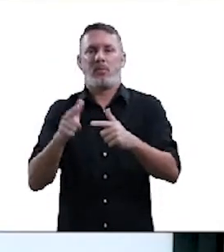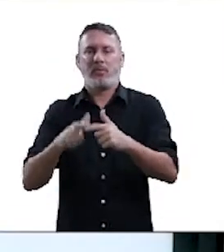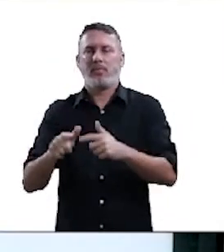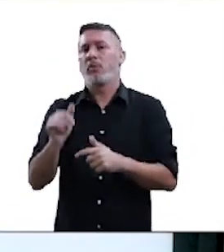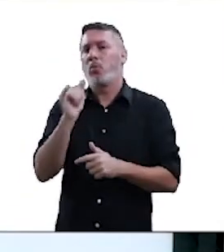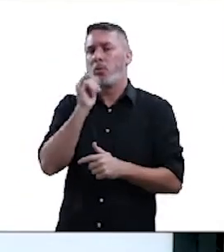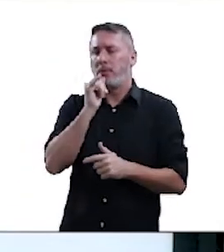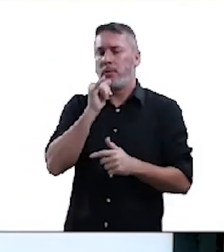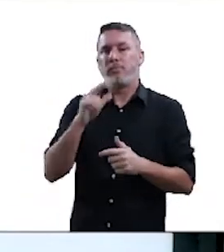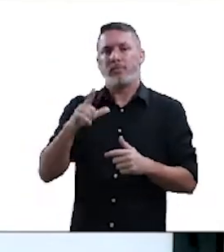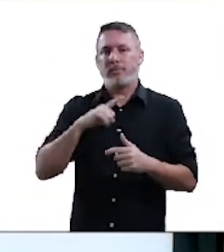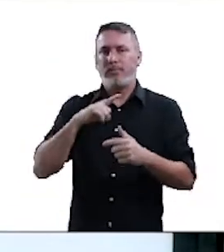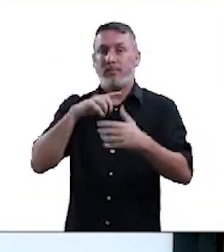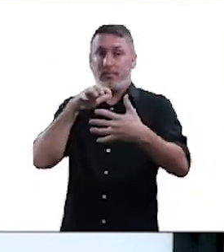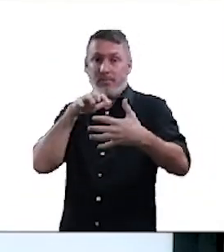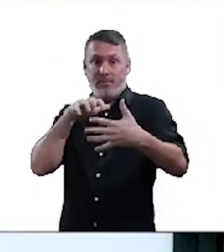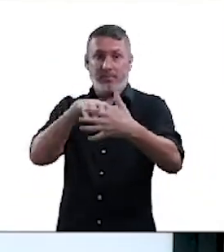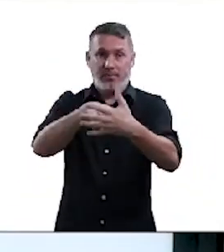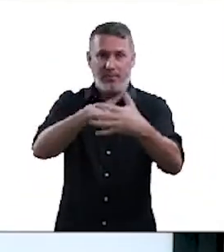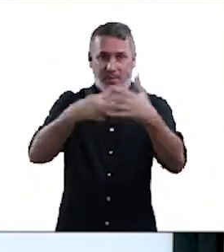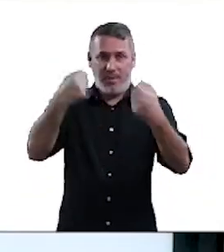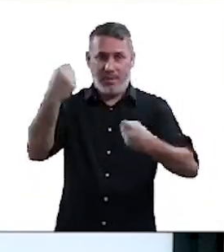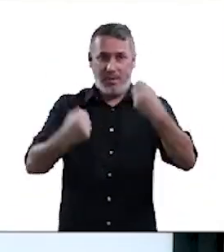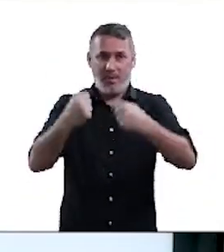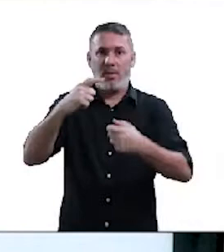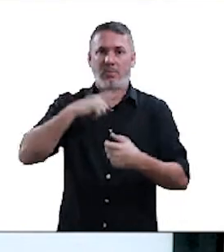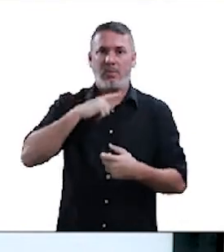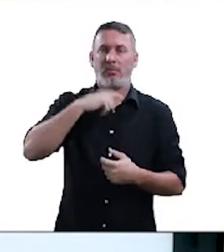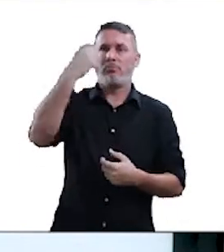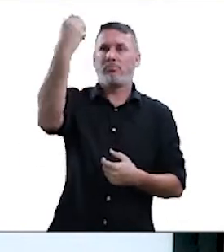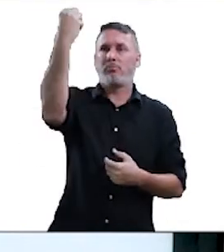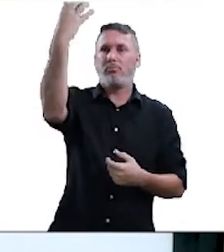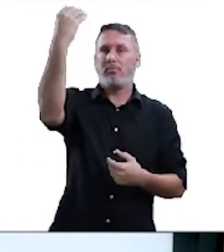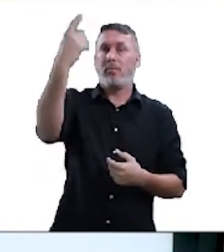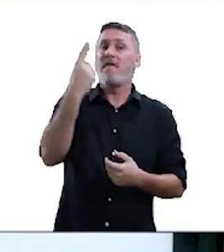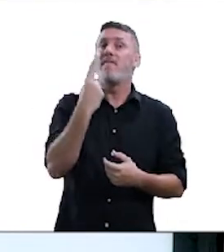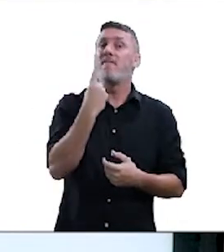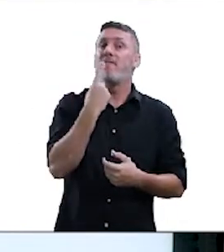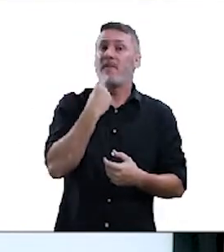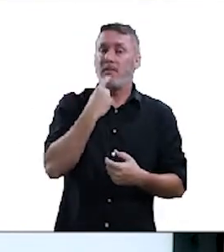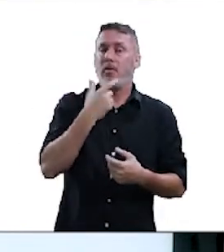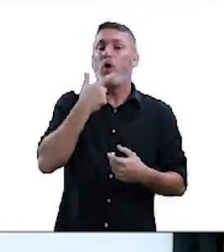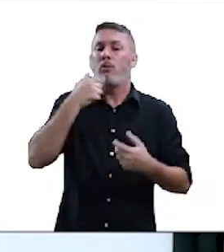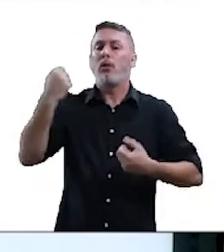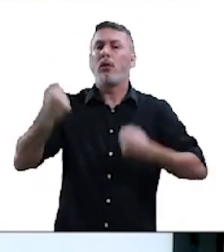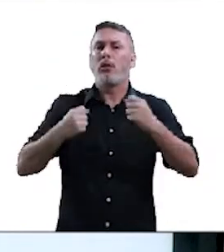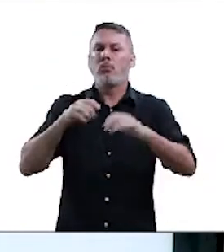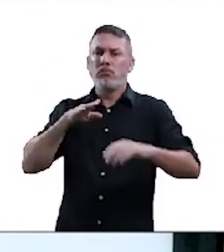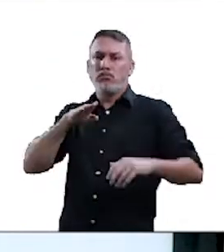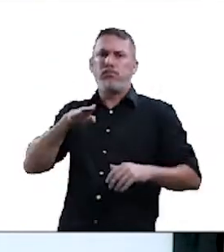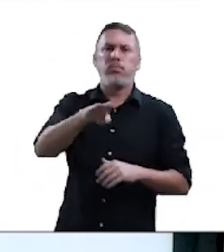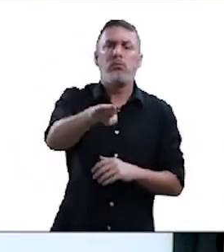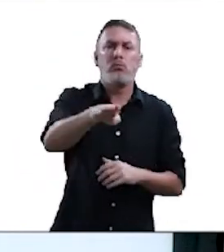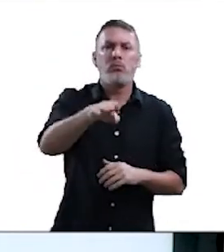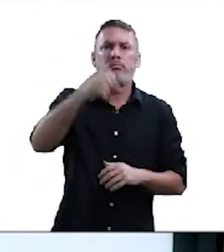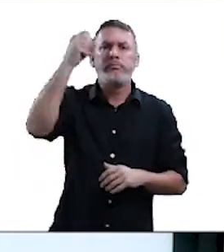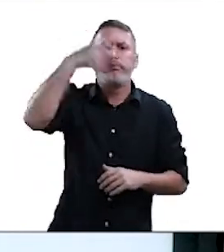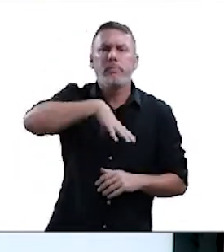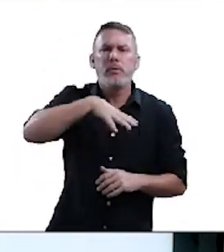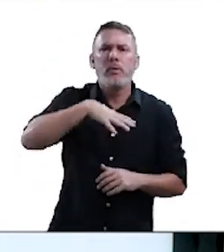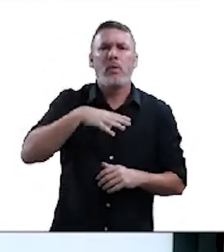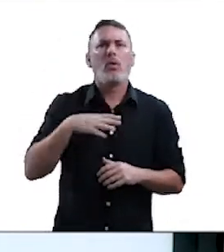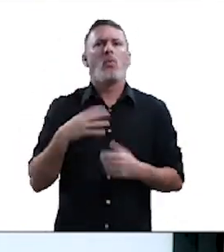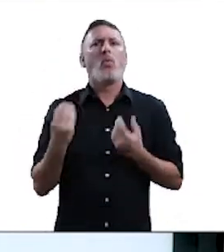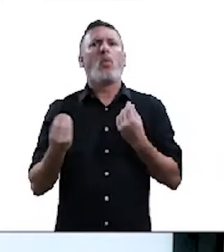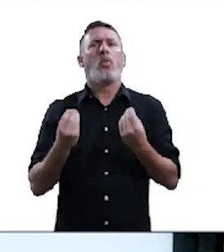de trânsito e o motorista avançou o sinal vermelho. O que aconteceu ali? Primeiro, você procura